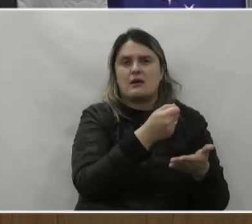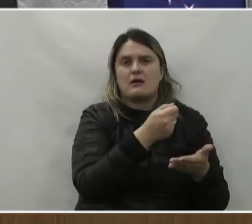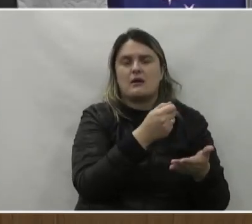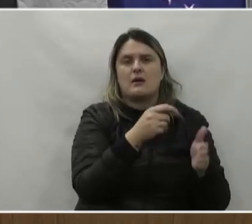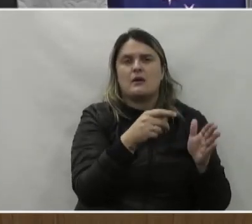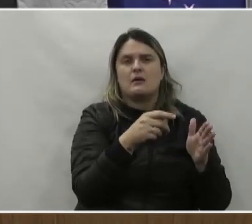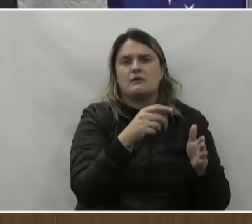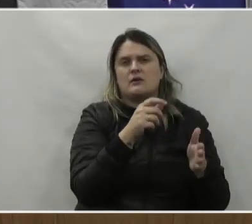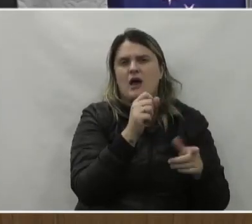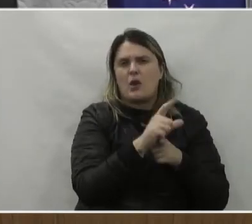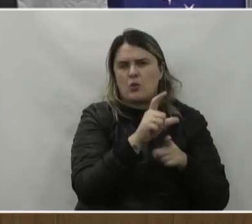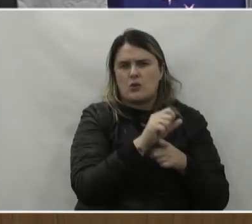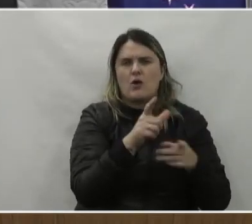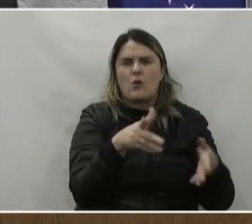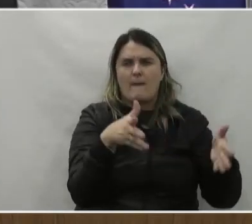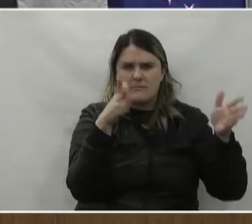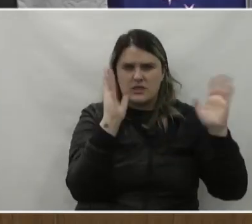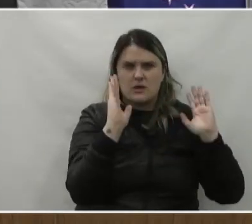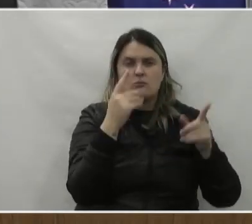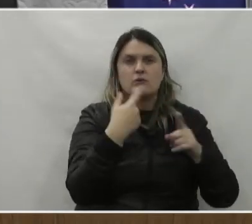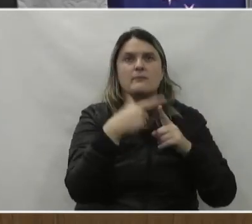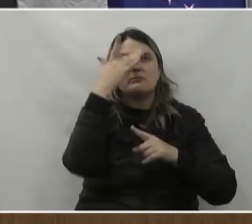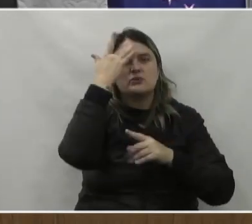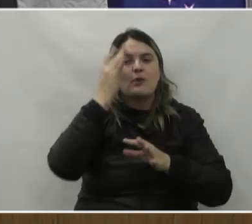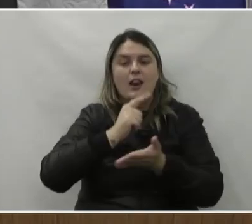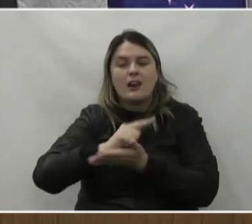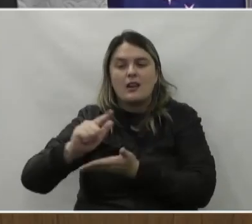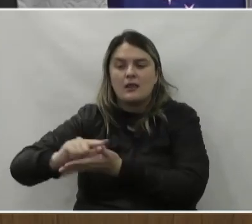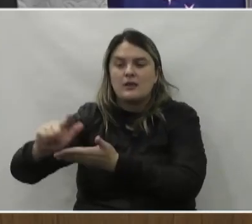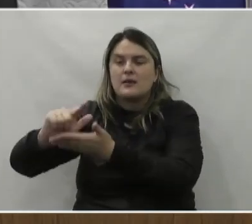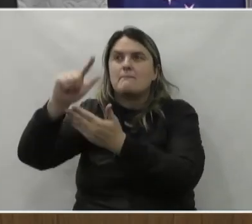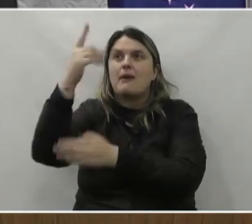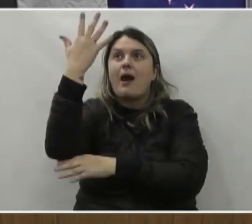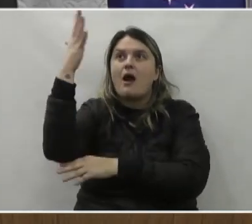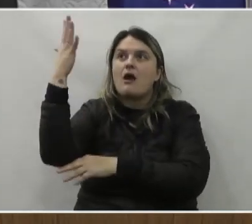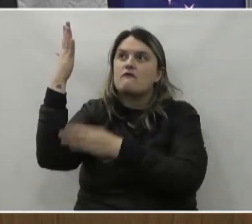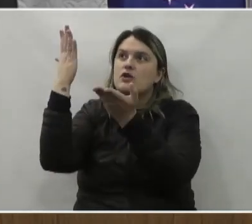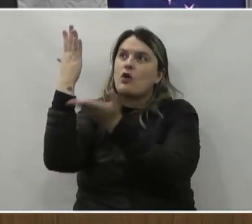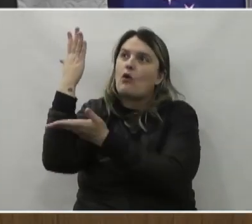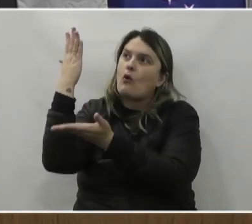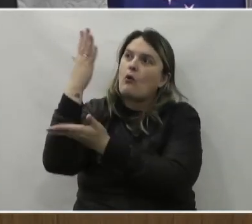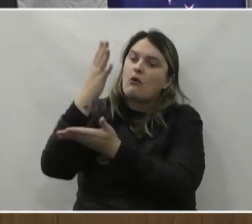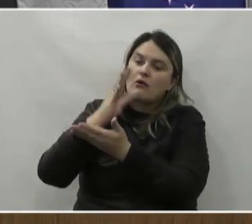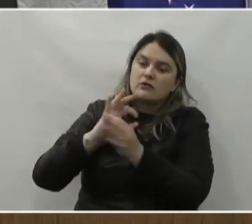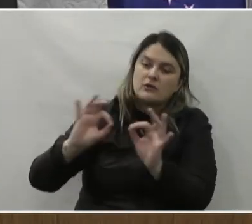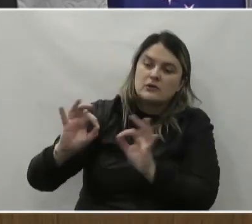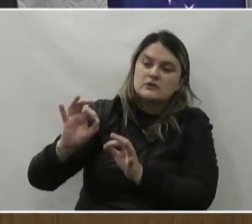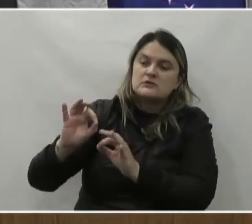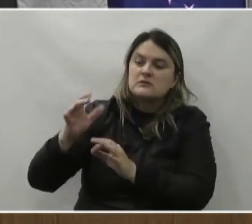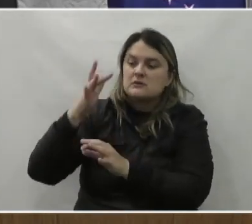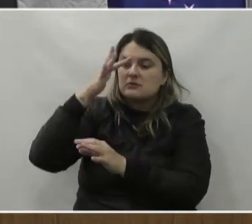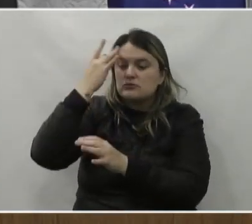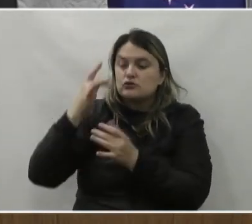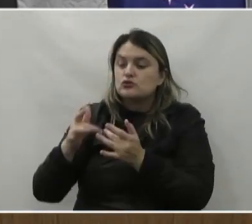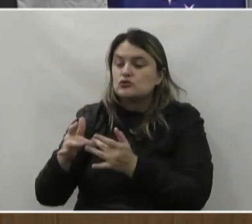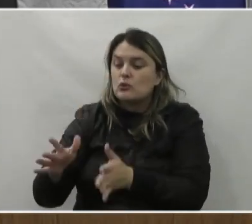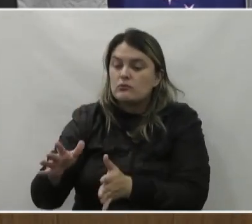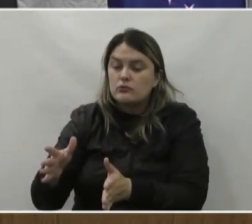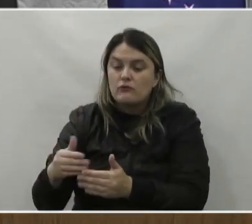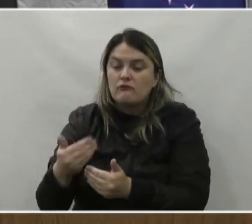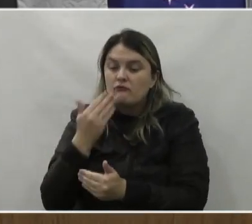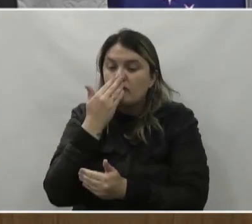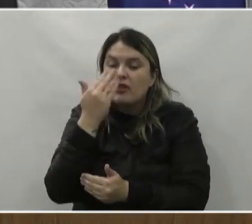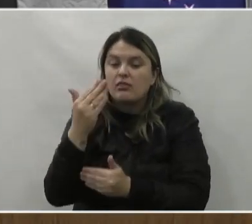entulhos e restos de poda, o que resulta em acúmulo indevido nas calçadas e terrenos baldios. A